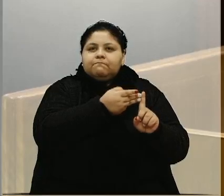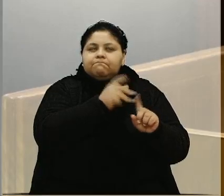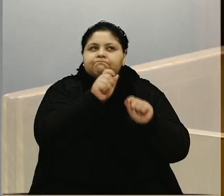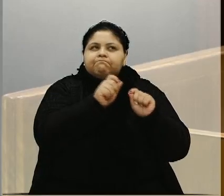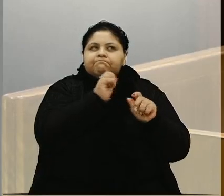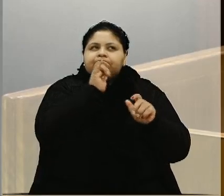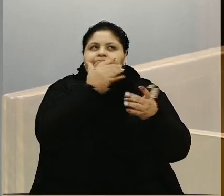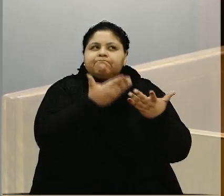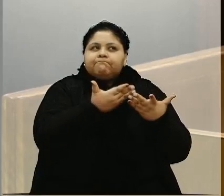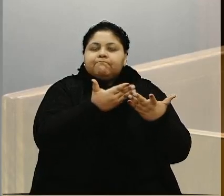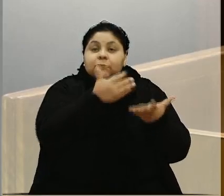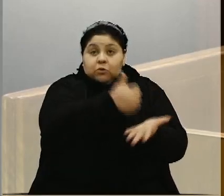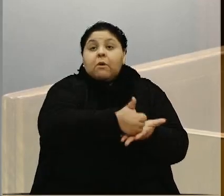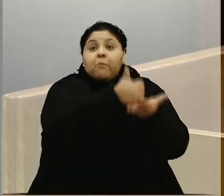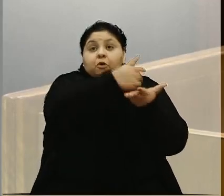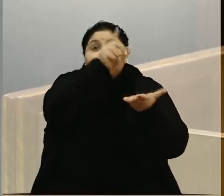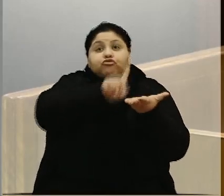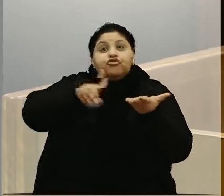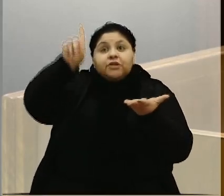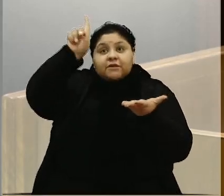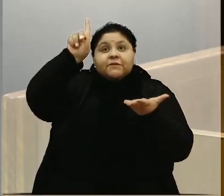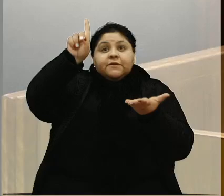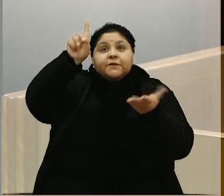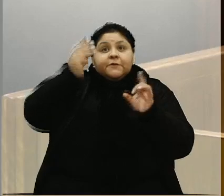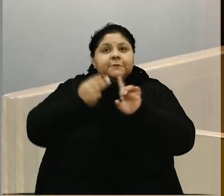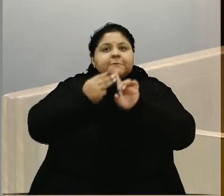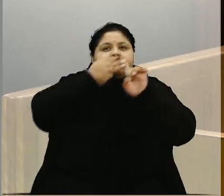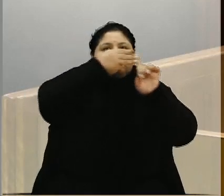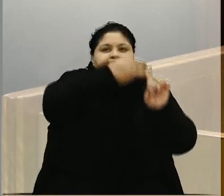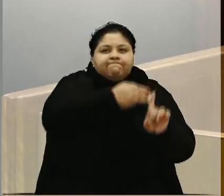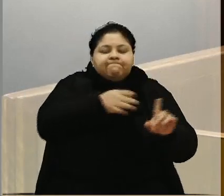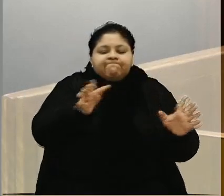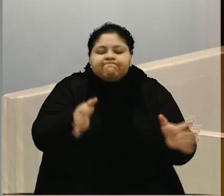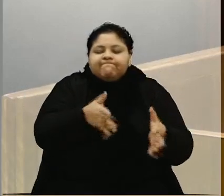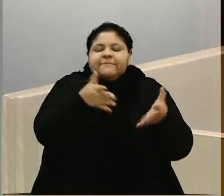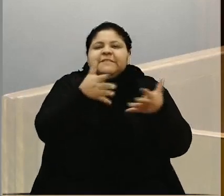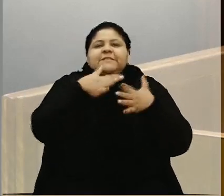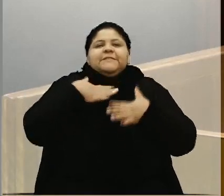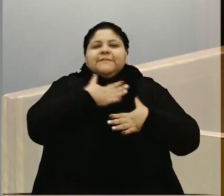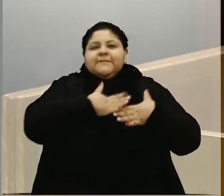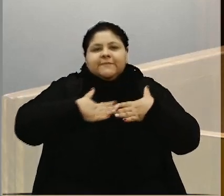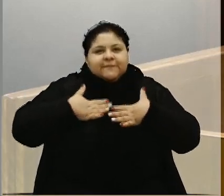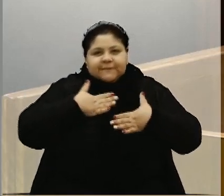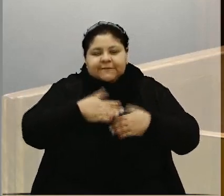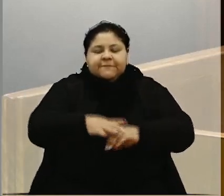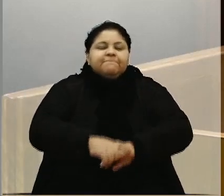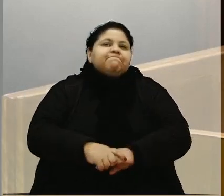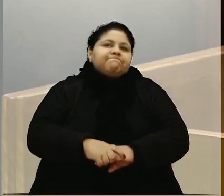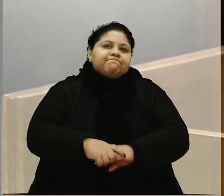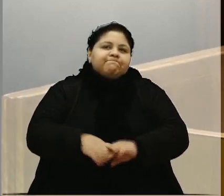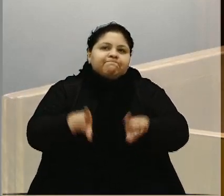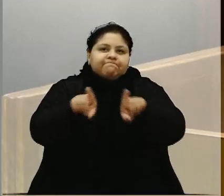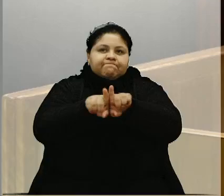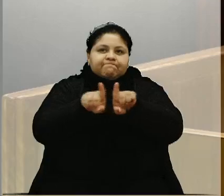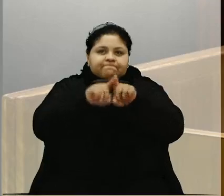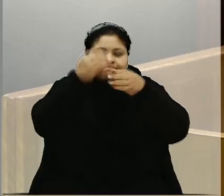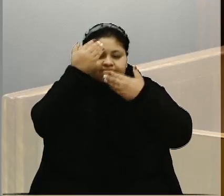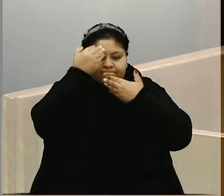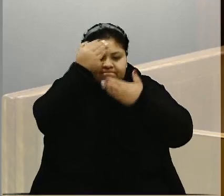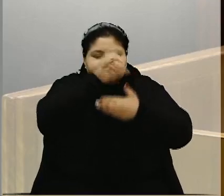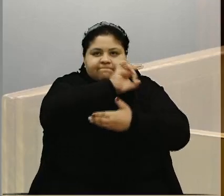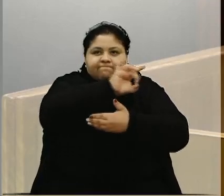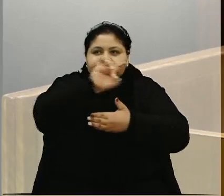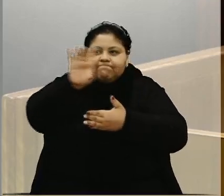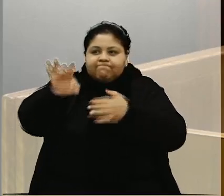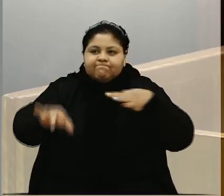posso dizer, o suporte de Deus, deixando essa missão cada vez mais leve e prazerosa. Também agradeço a cada um dos